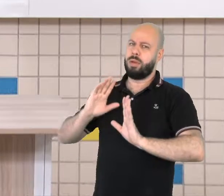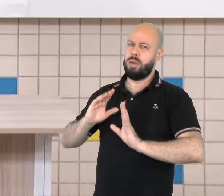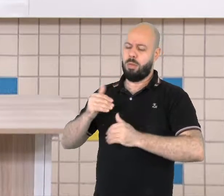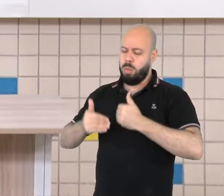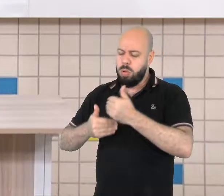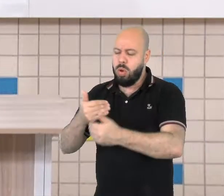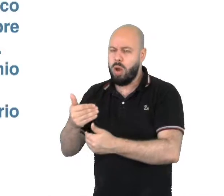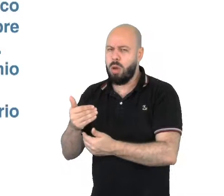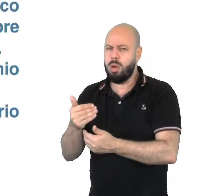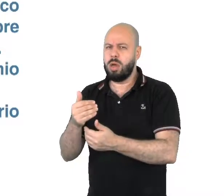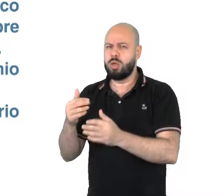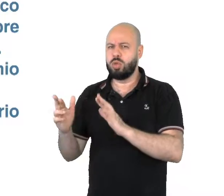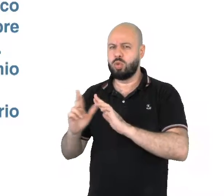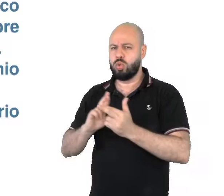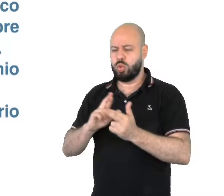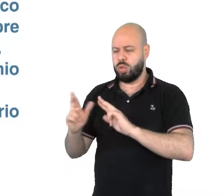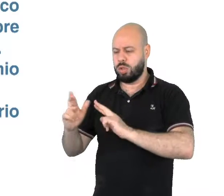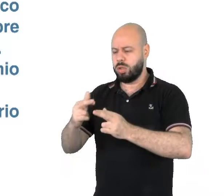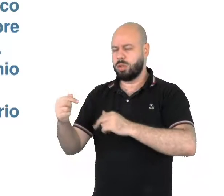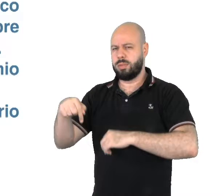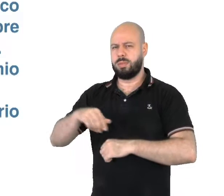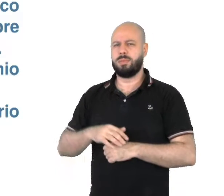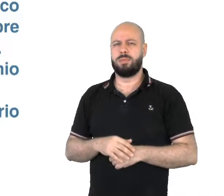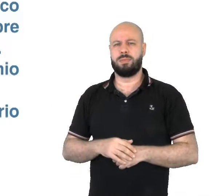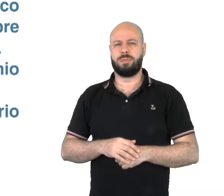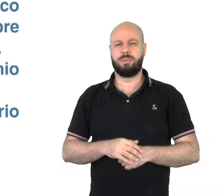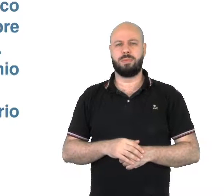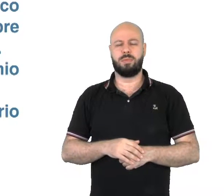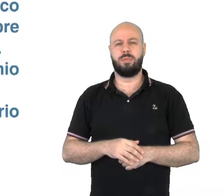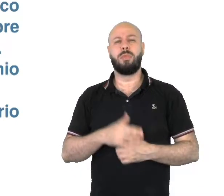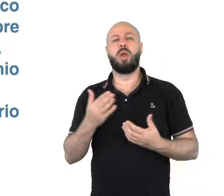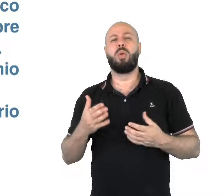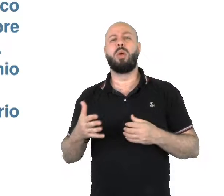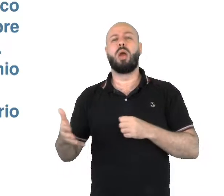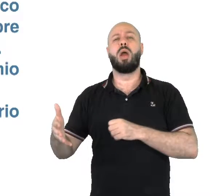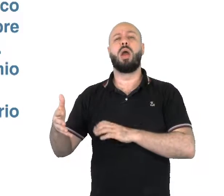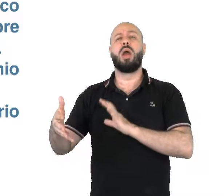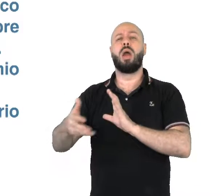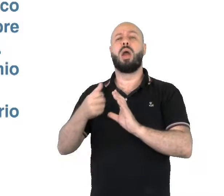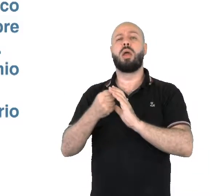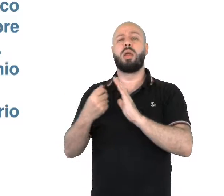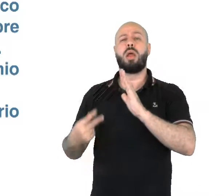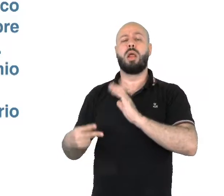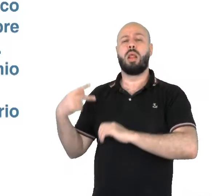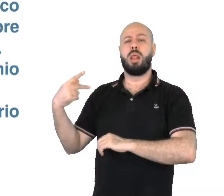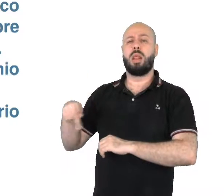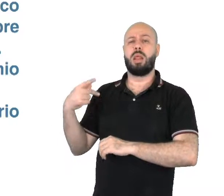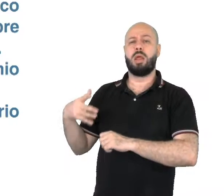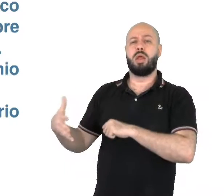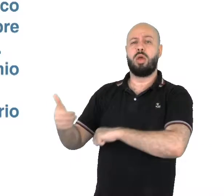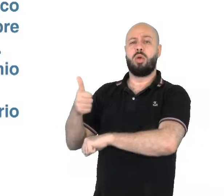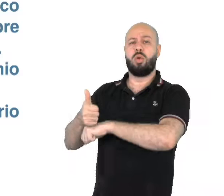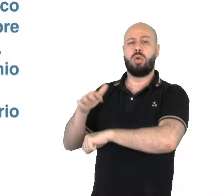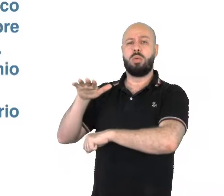processos envolvidos nele, ok? Qual é outra característica do colonialismo, tá,